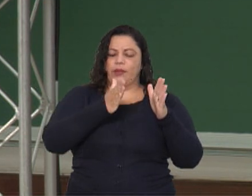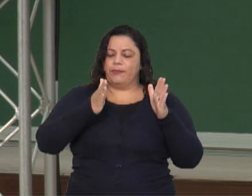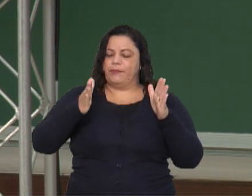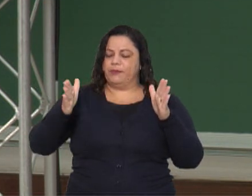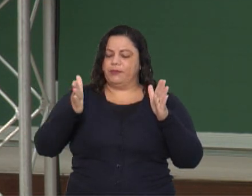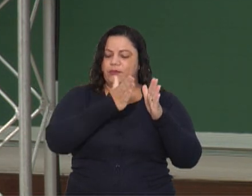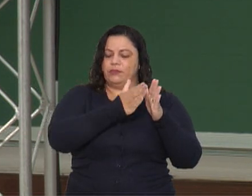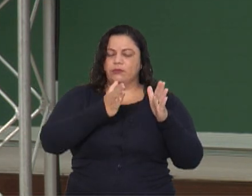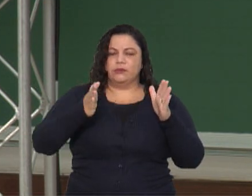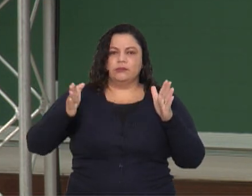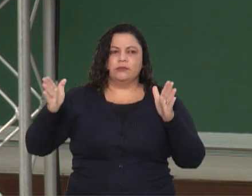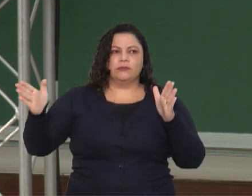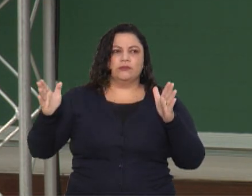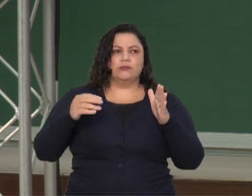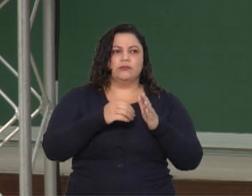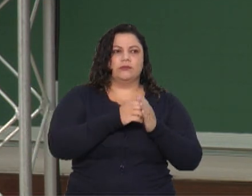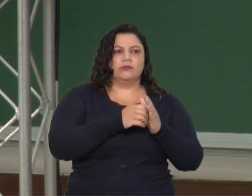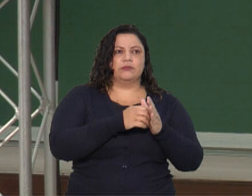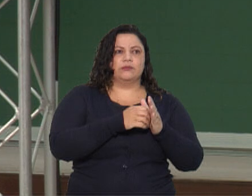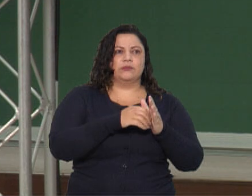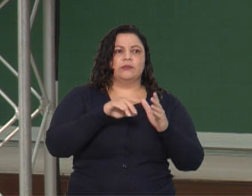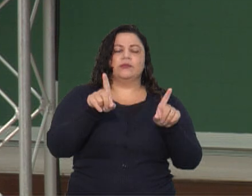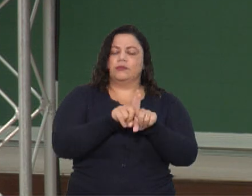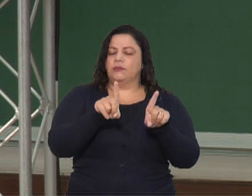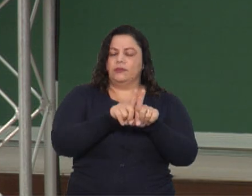Logo, isso daqui é um sol.